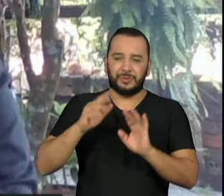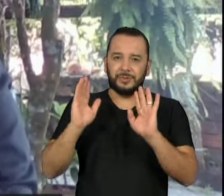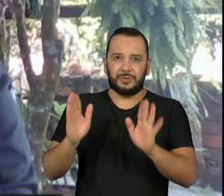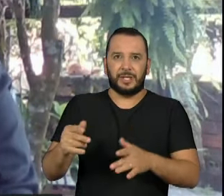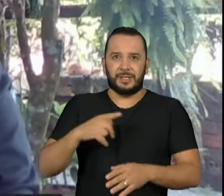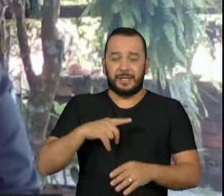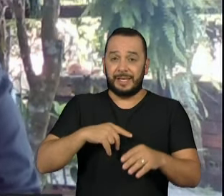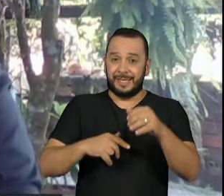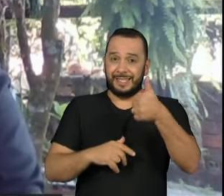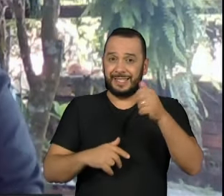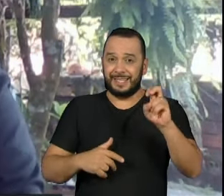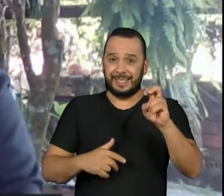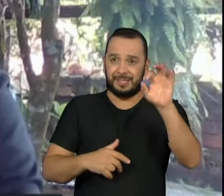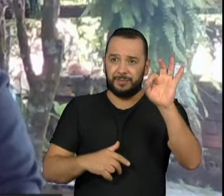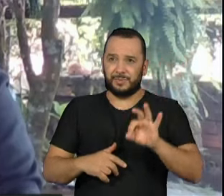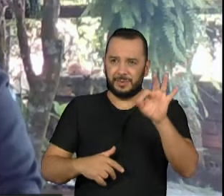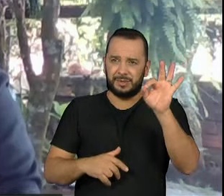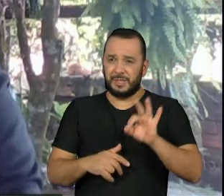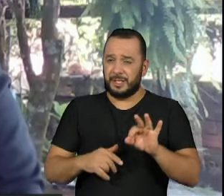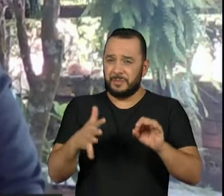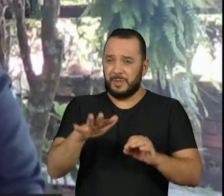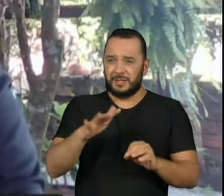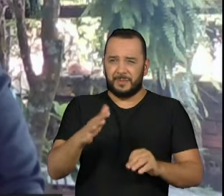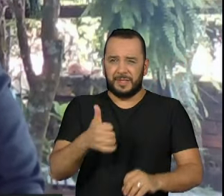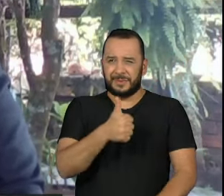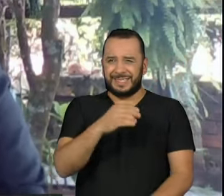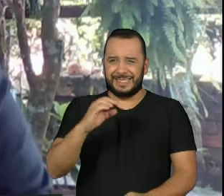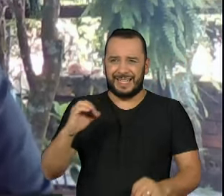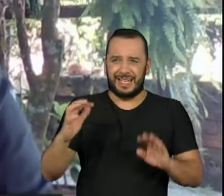15% dessas amostras, então pouco mais de 100